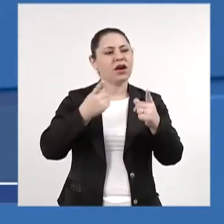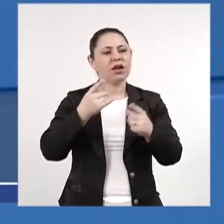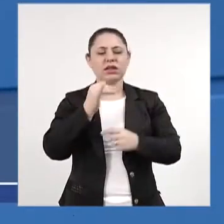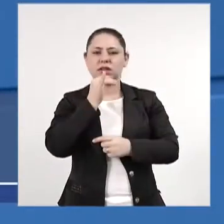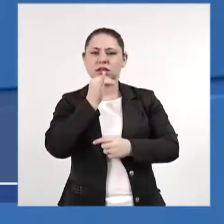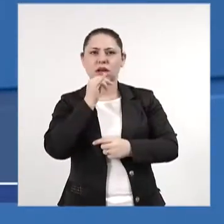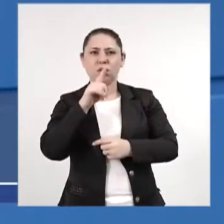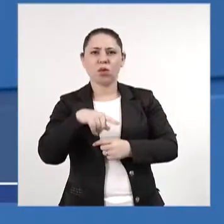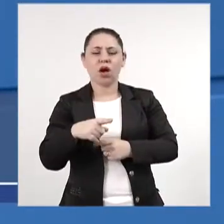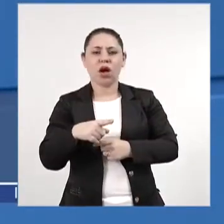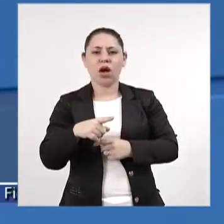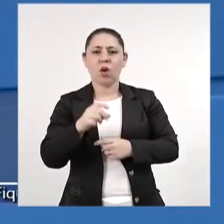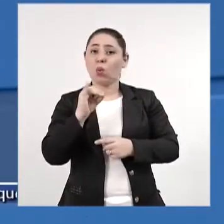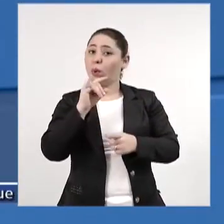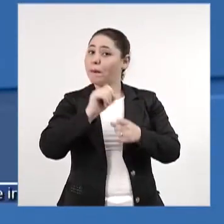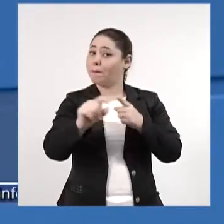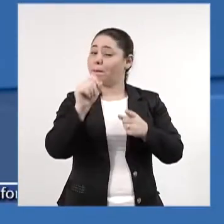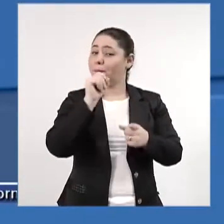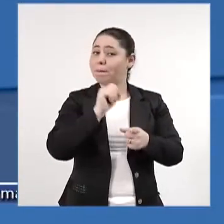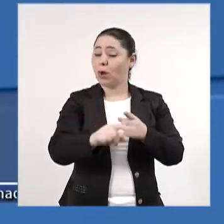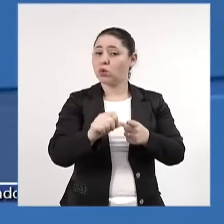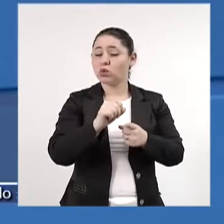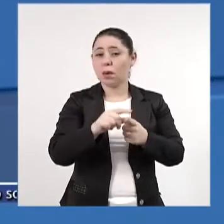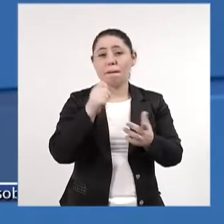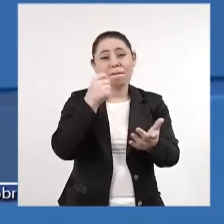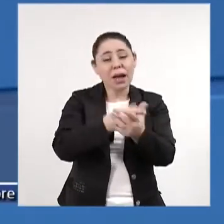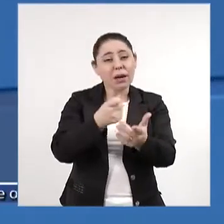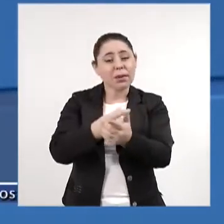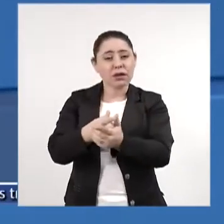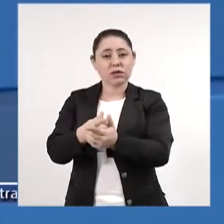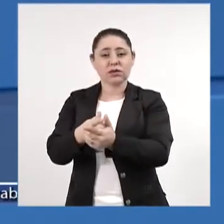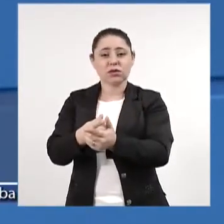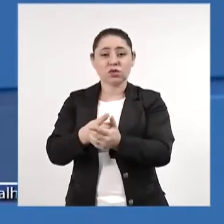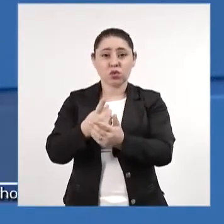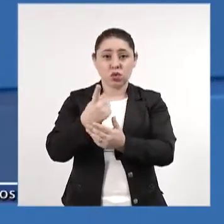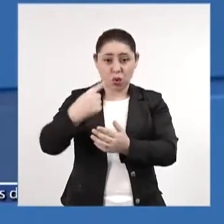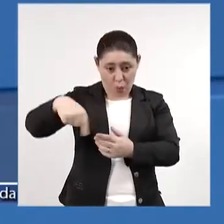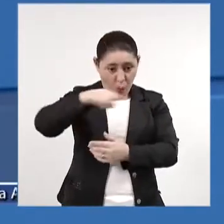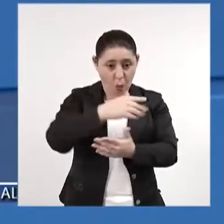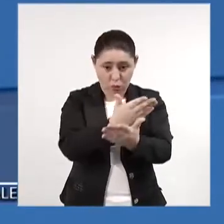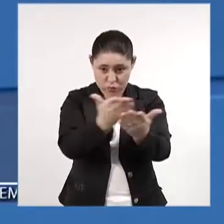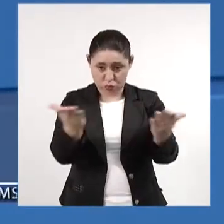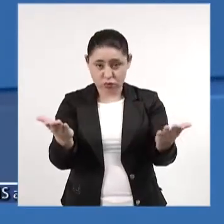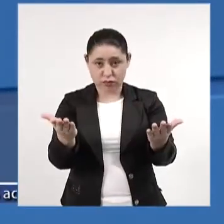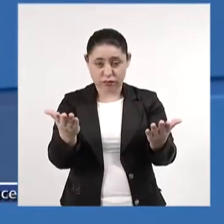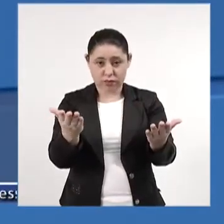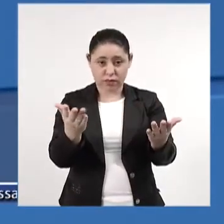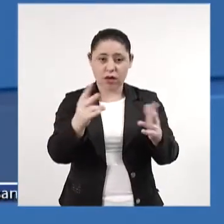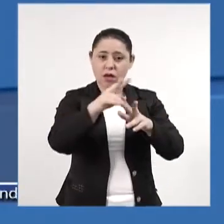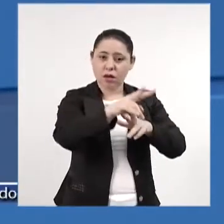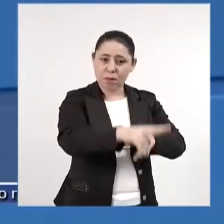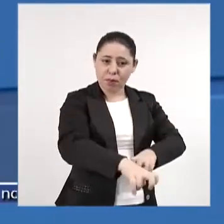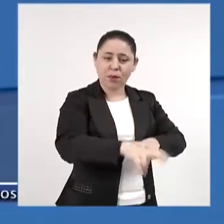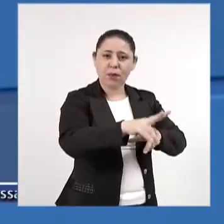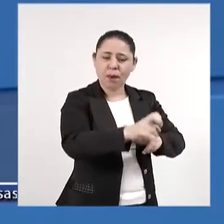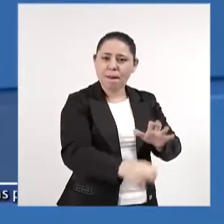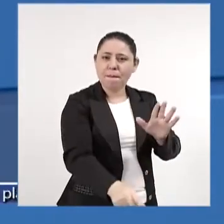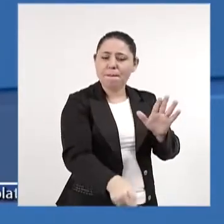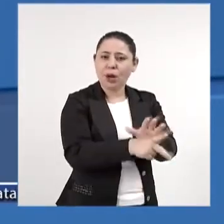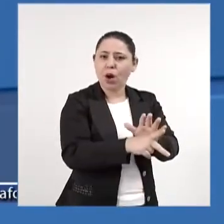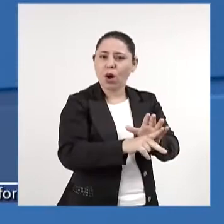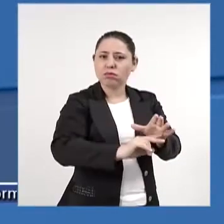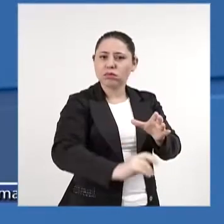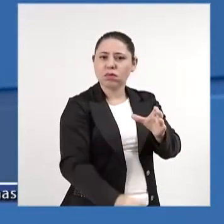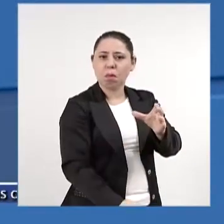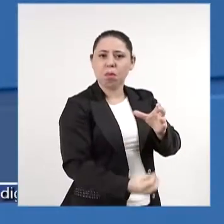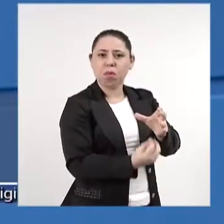questão do imposto. Nós que somos produtores de petróleo há